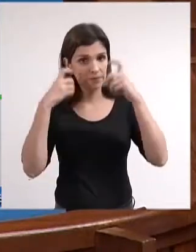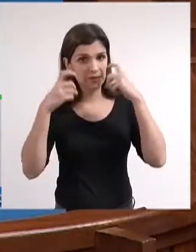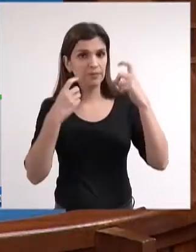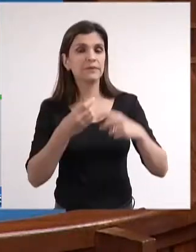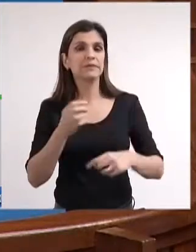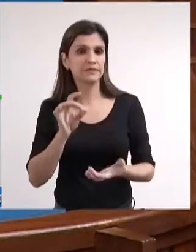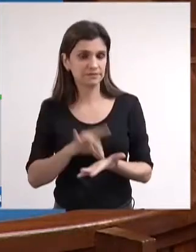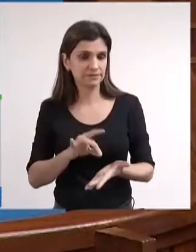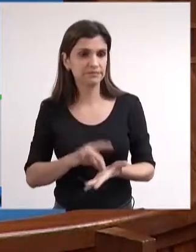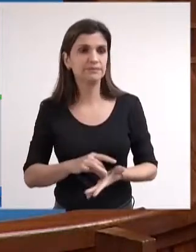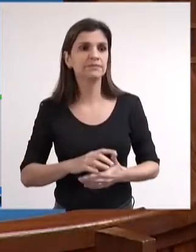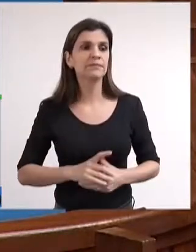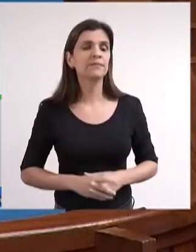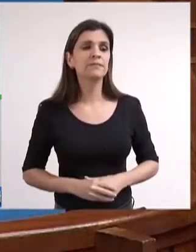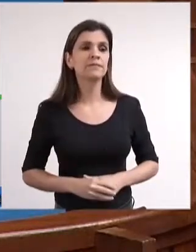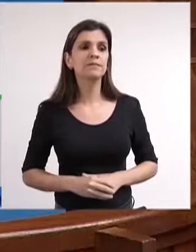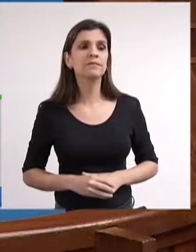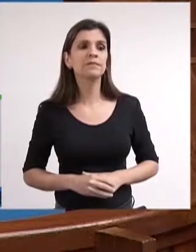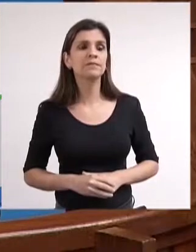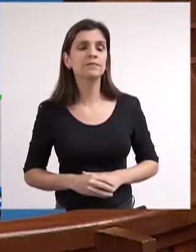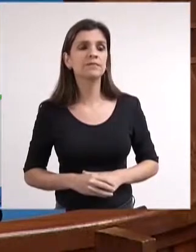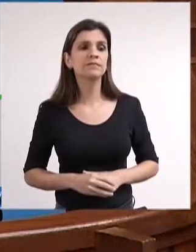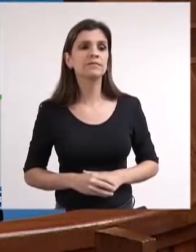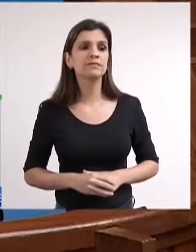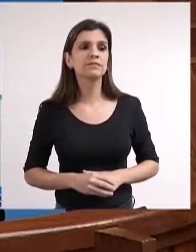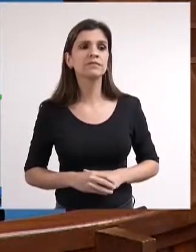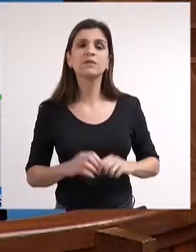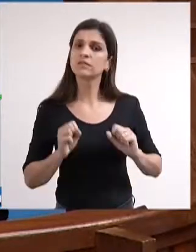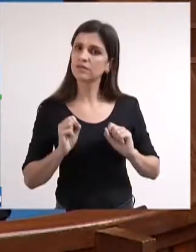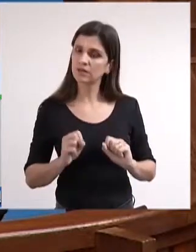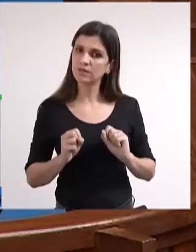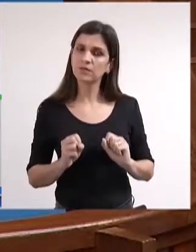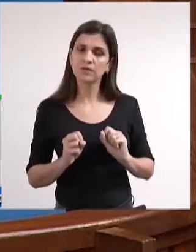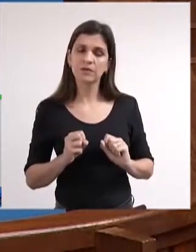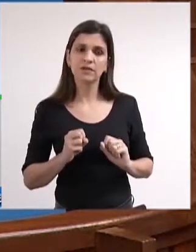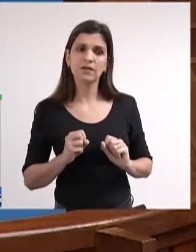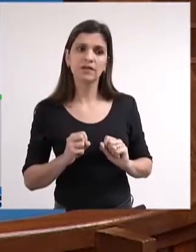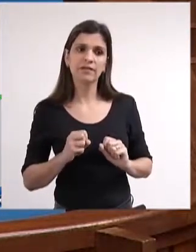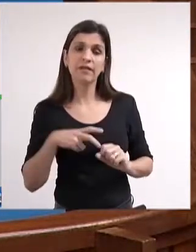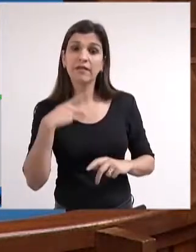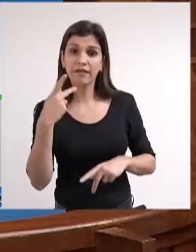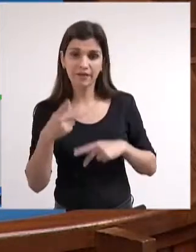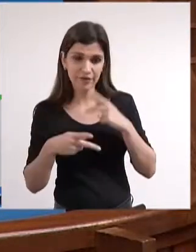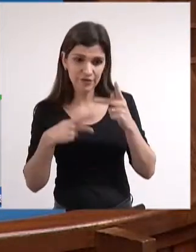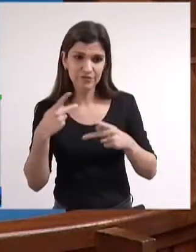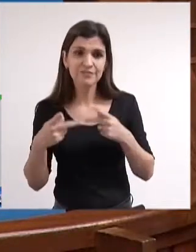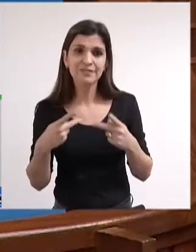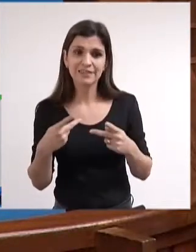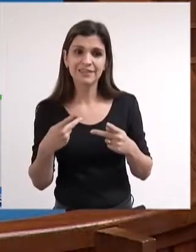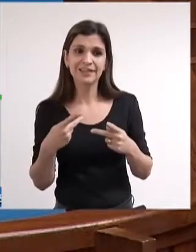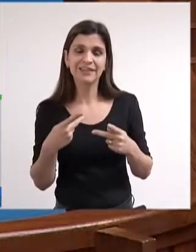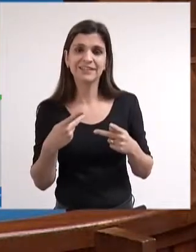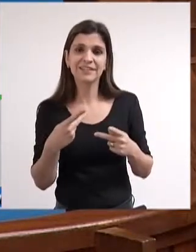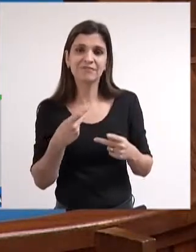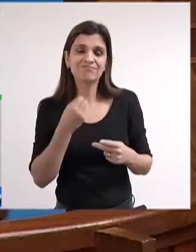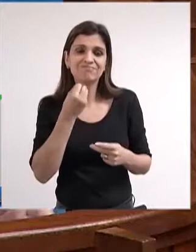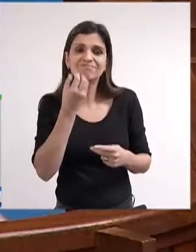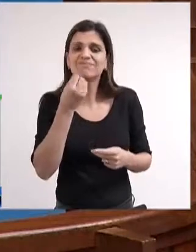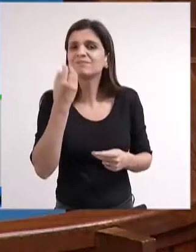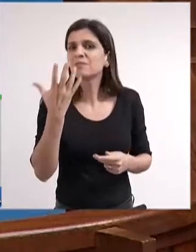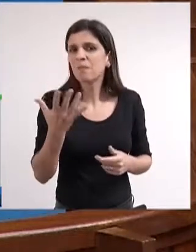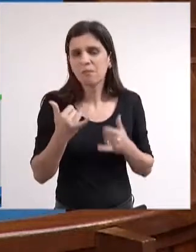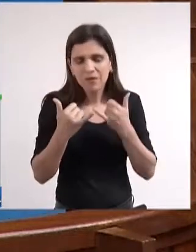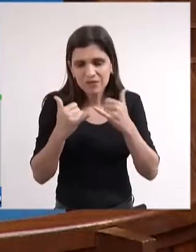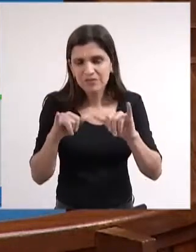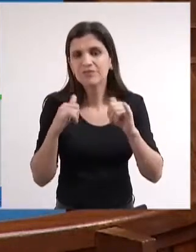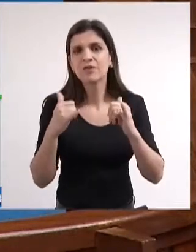incólume aqui a oportunidade de poder tecer elogios à administração de Campo Grande. Obviamente que nós sabemos que toda uma dificuldade